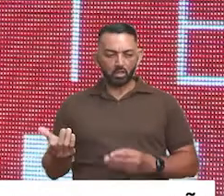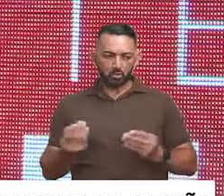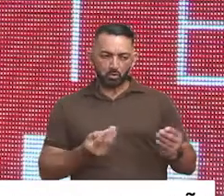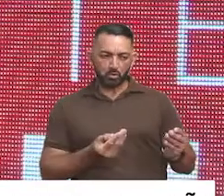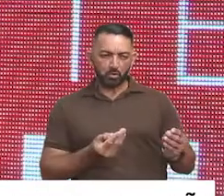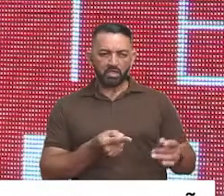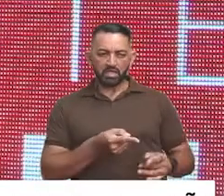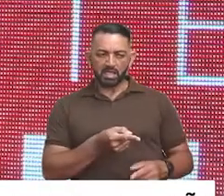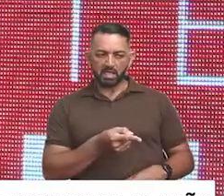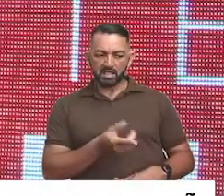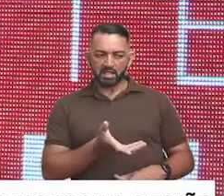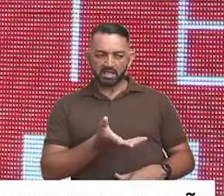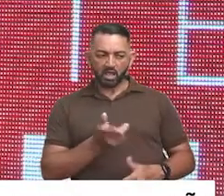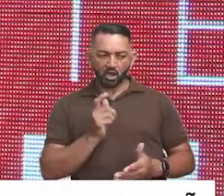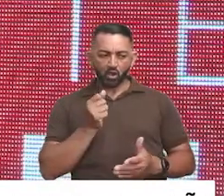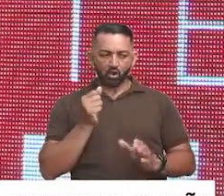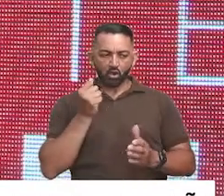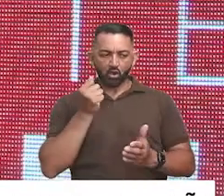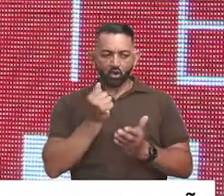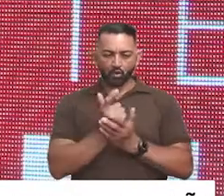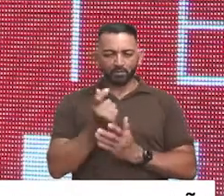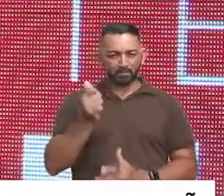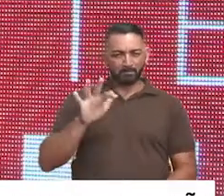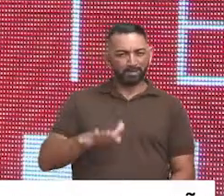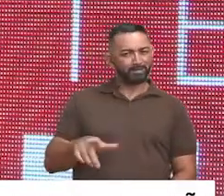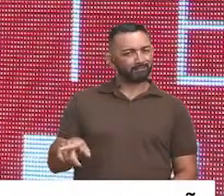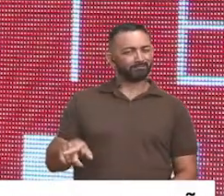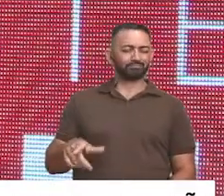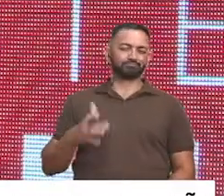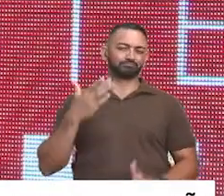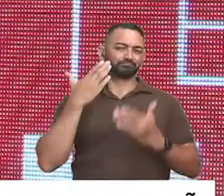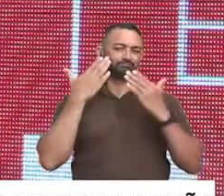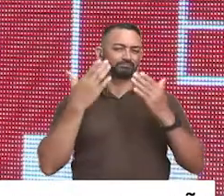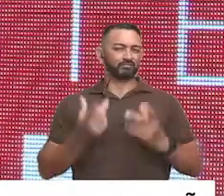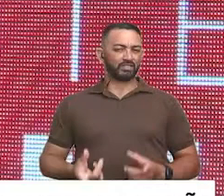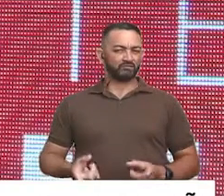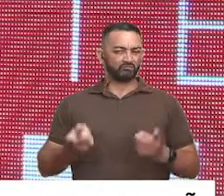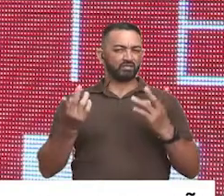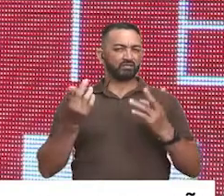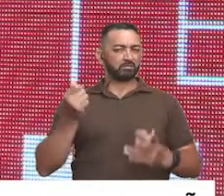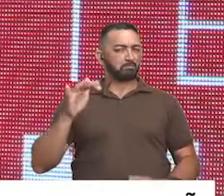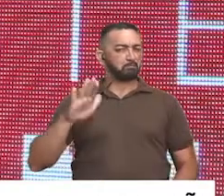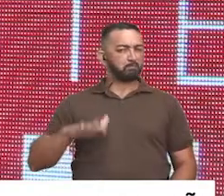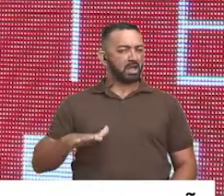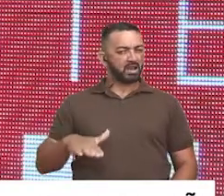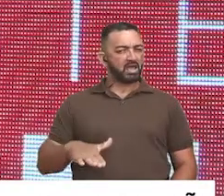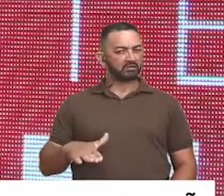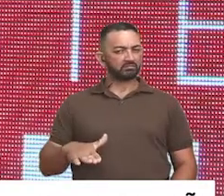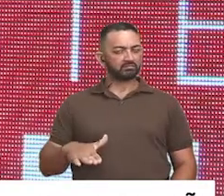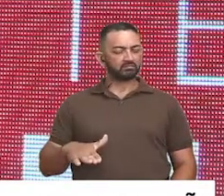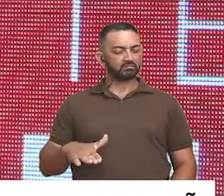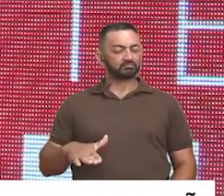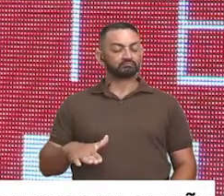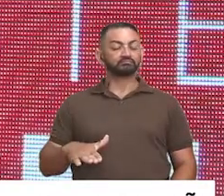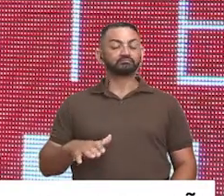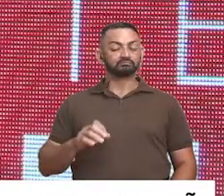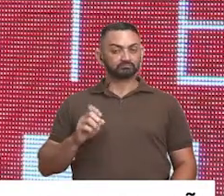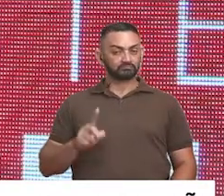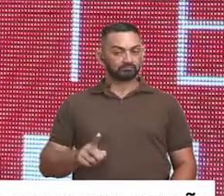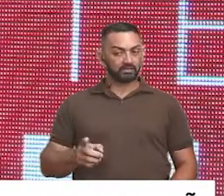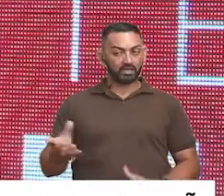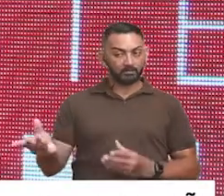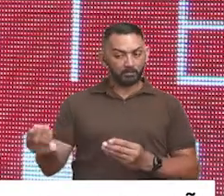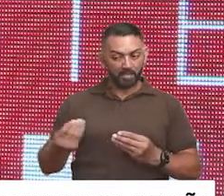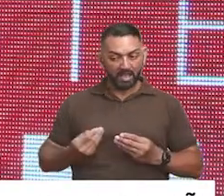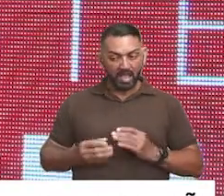alguém que oferece um veículo muito abaixo do valor de mercado desconfia né Gente ninguém vai vender um veículo dessa forma se for legalmente